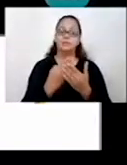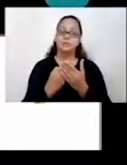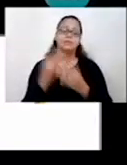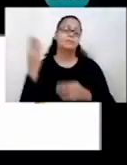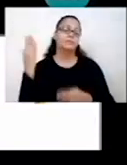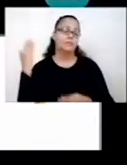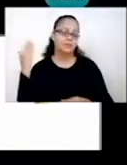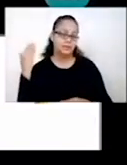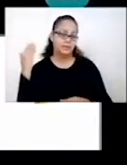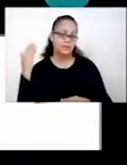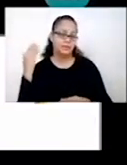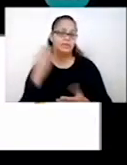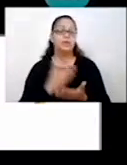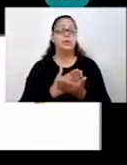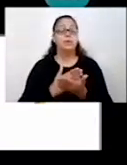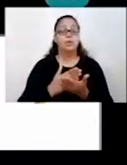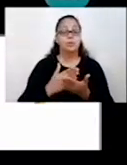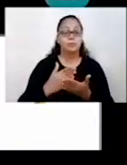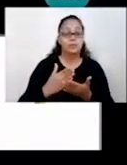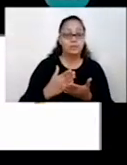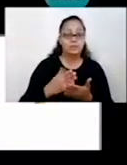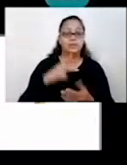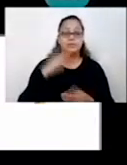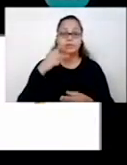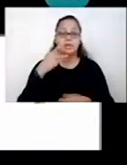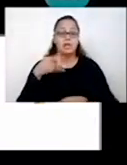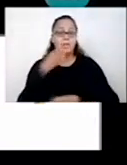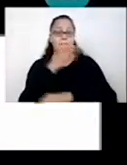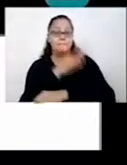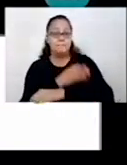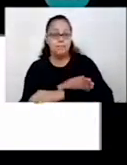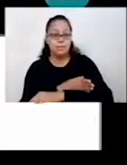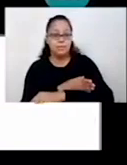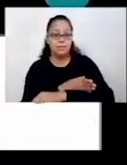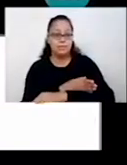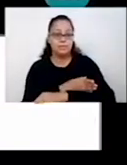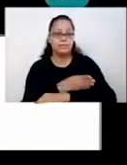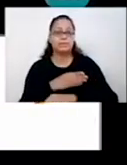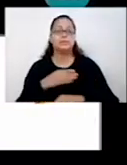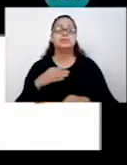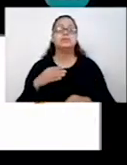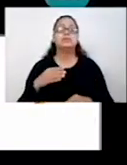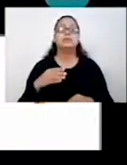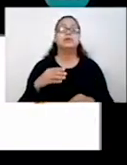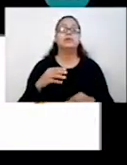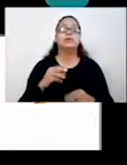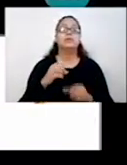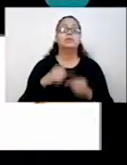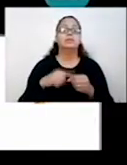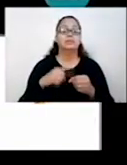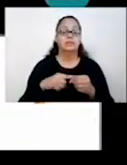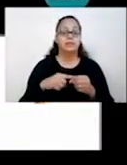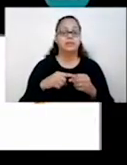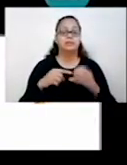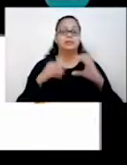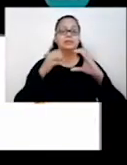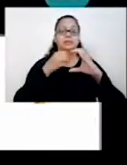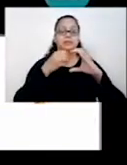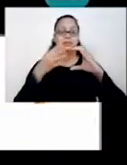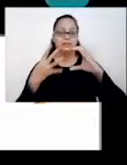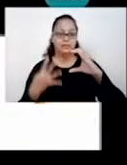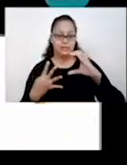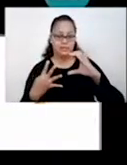estudou na aula passada. Nós iniciamos a aula falando da modernização das cidades, falamos das características